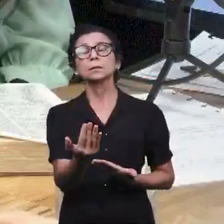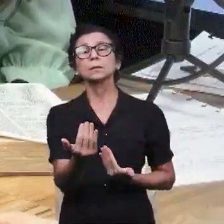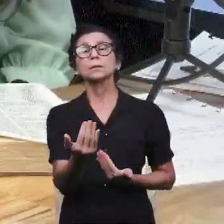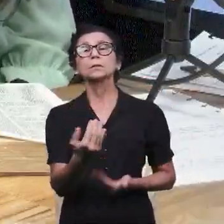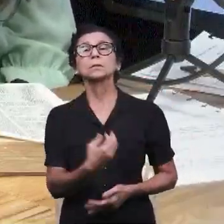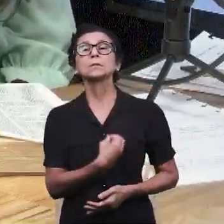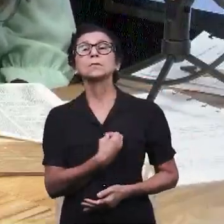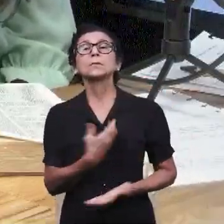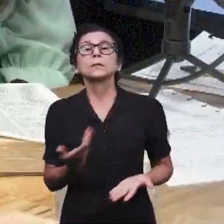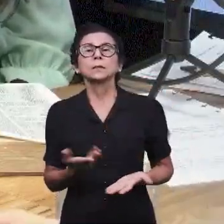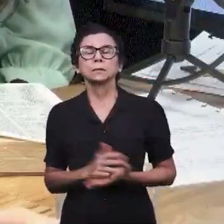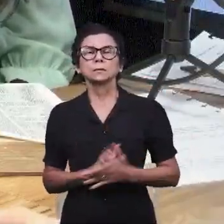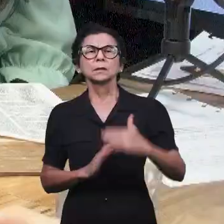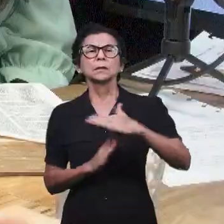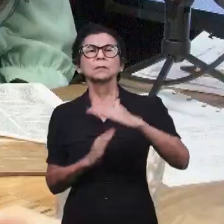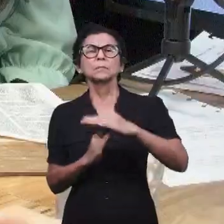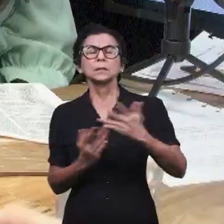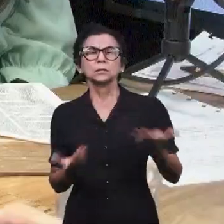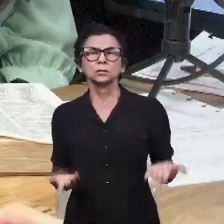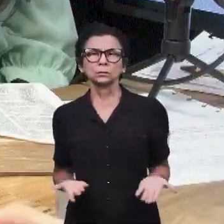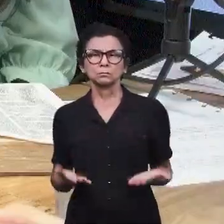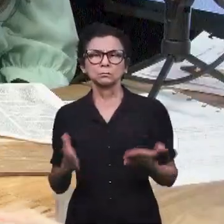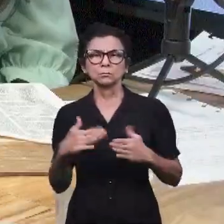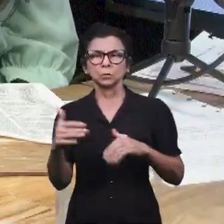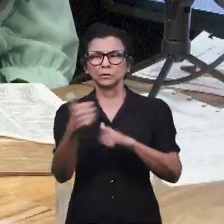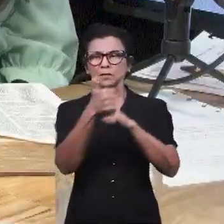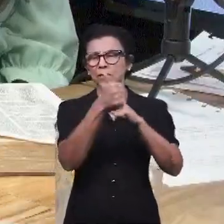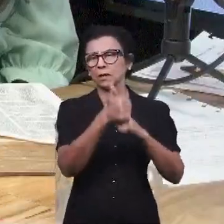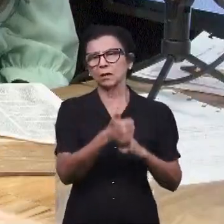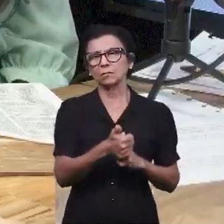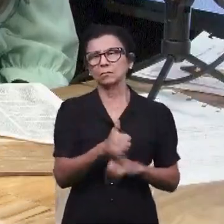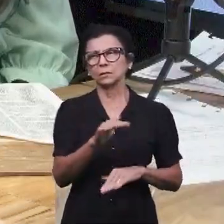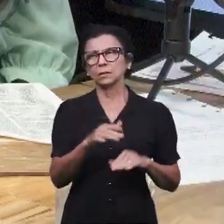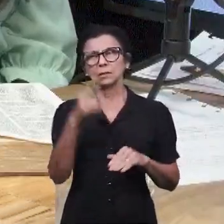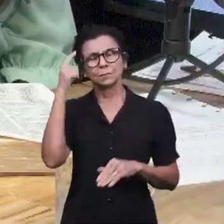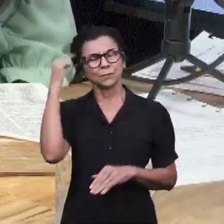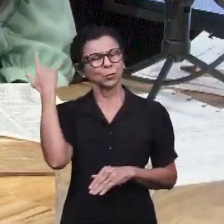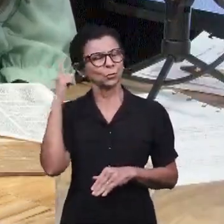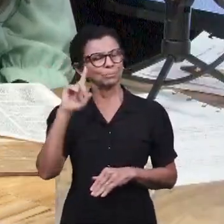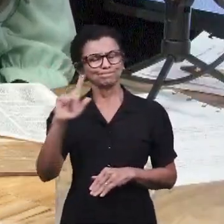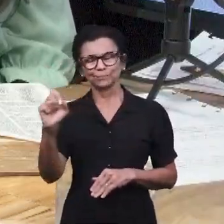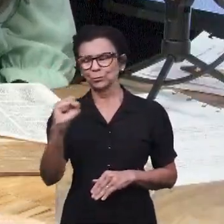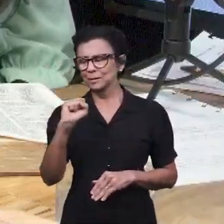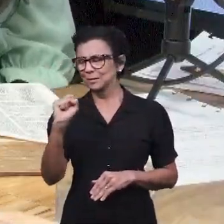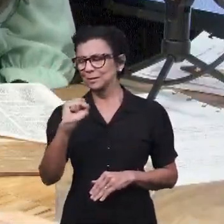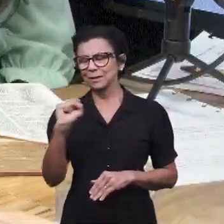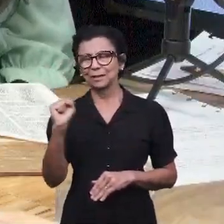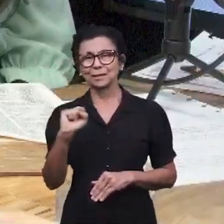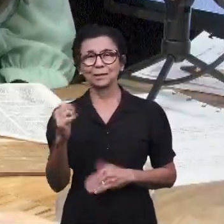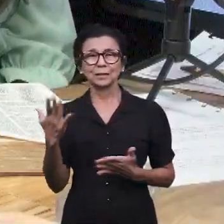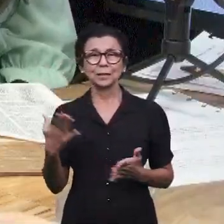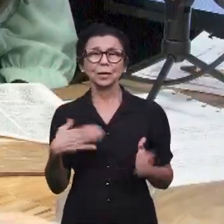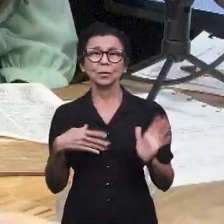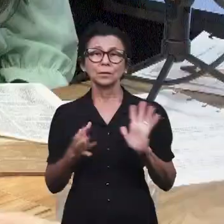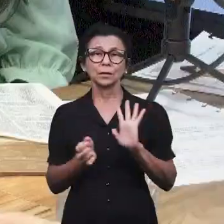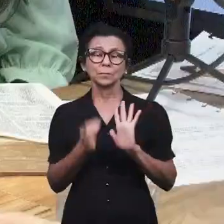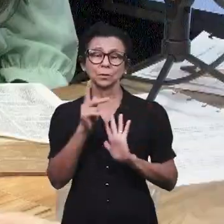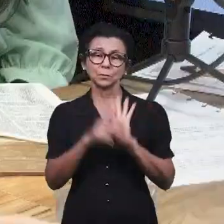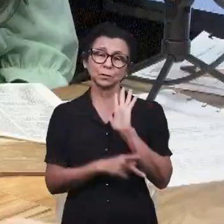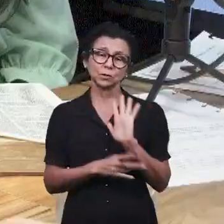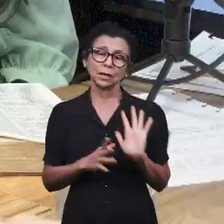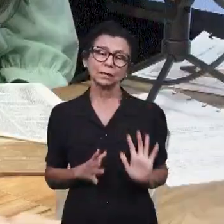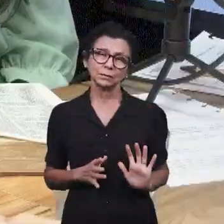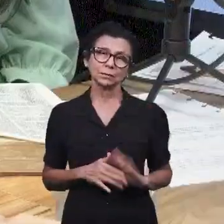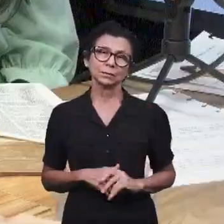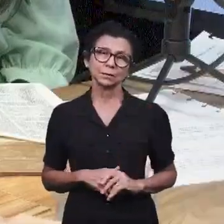você? Sua vida profissional é um limite na sua vida? Às vezes você pensa que não vai conseguir alcançar aquilo que você deseja, que é o projeto de